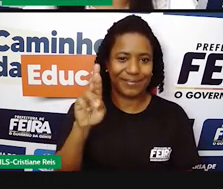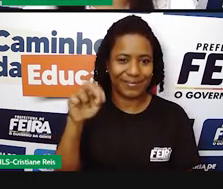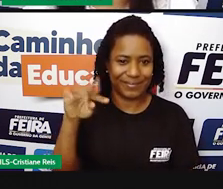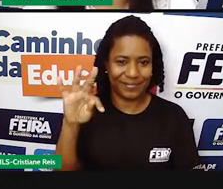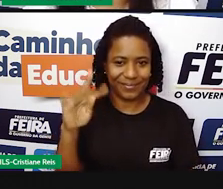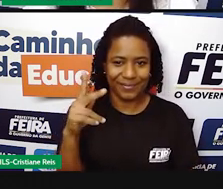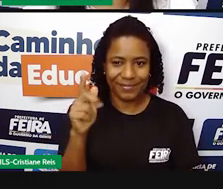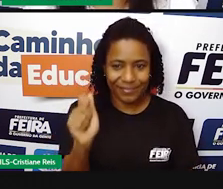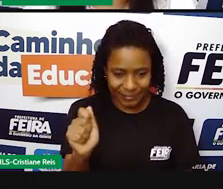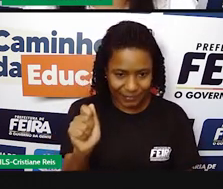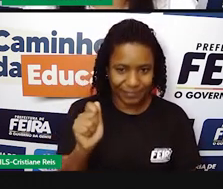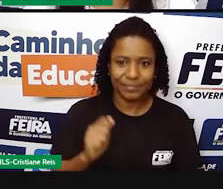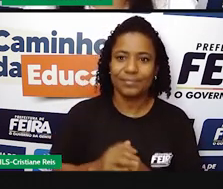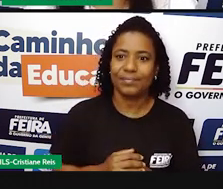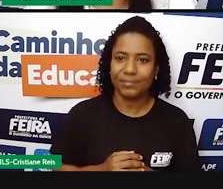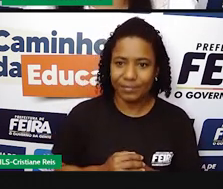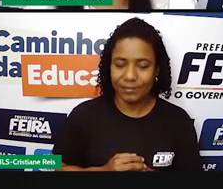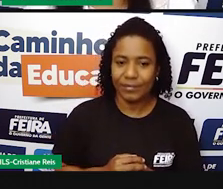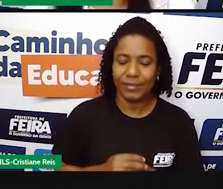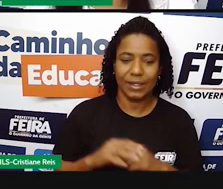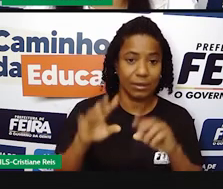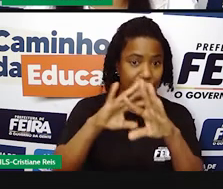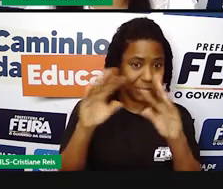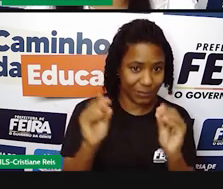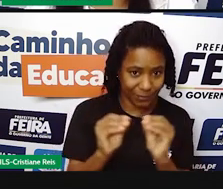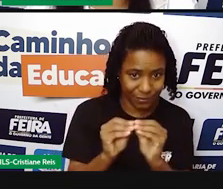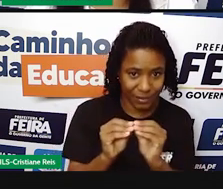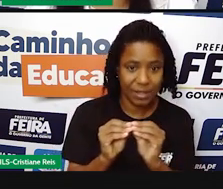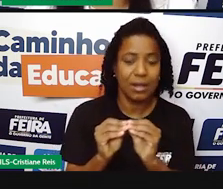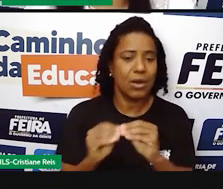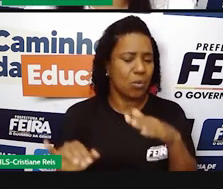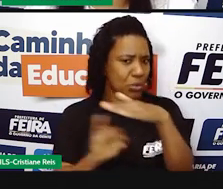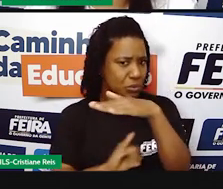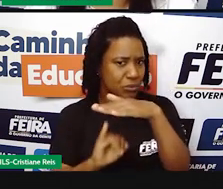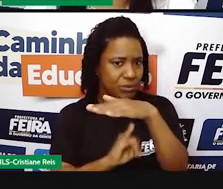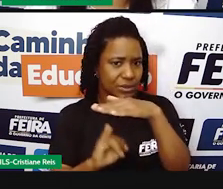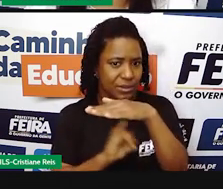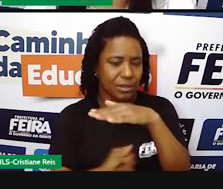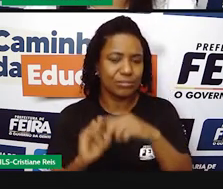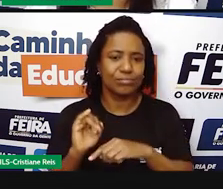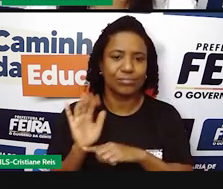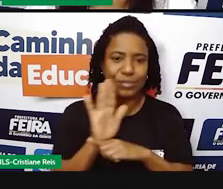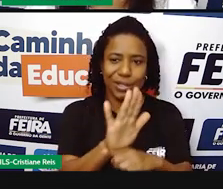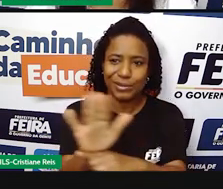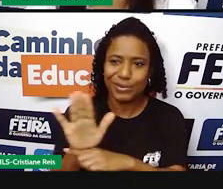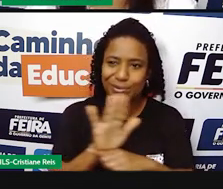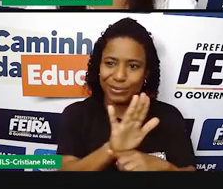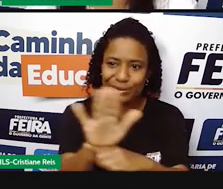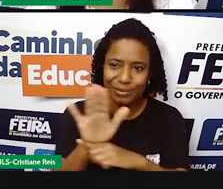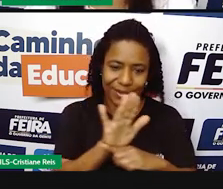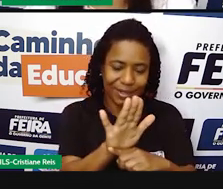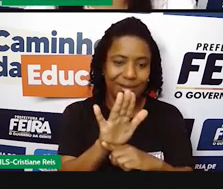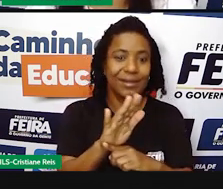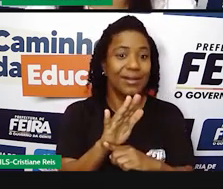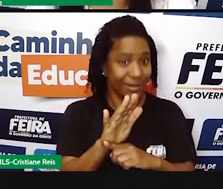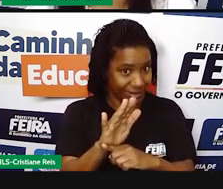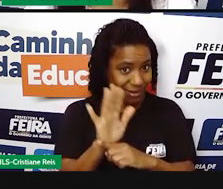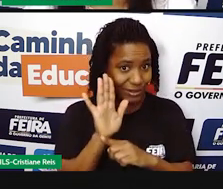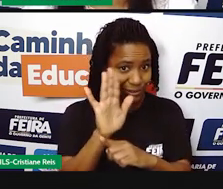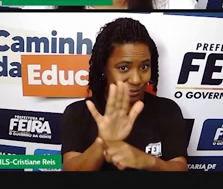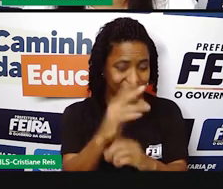de caridade britânica iniciou um projeto piloto para fornecer cães guia para crianças com problemas de